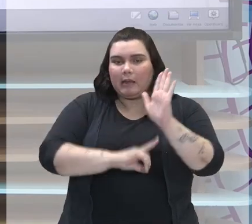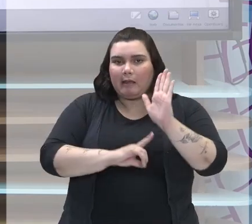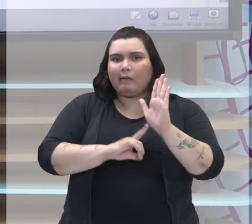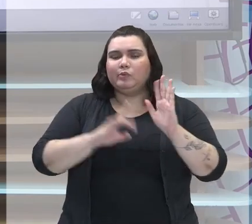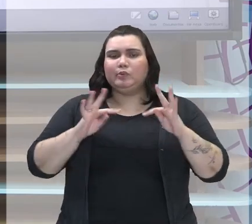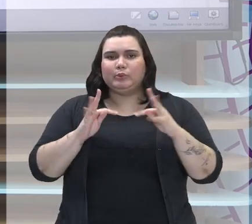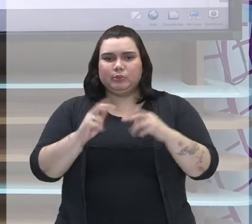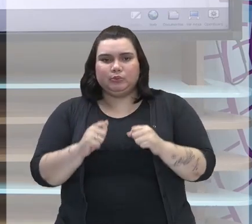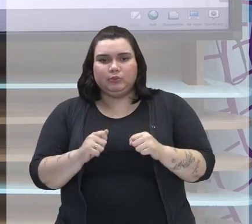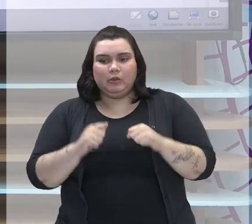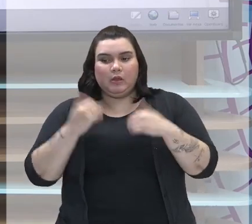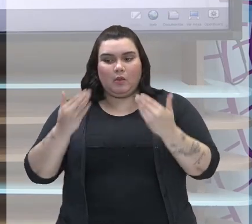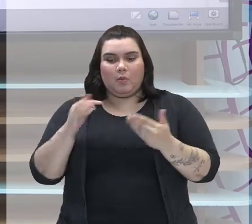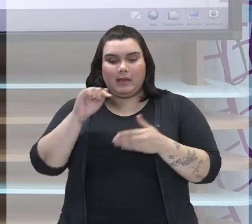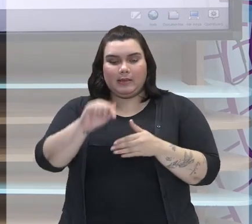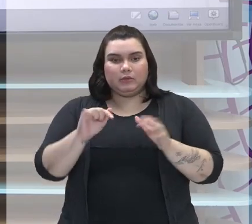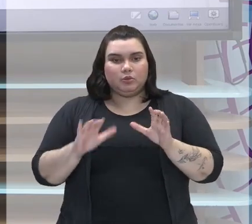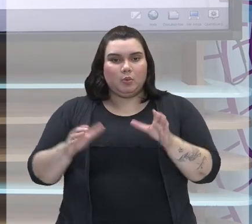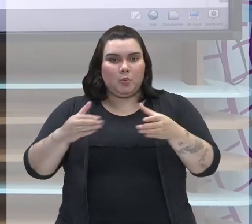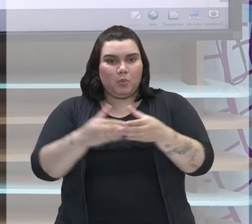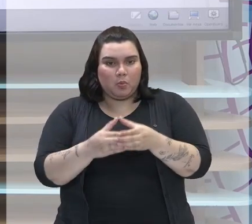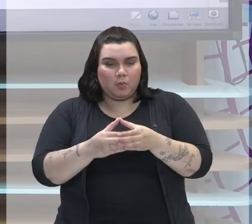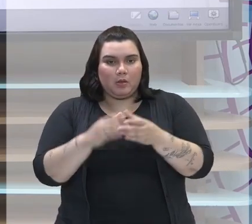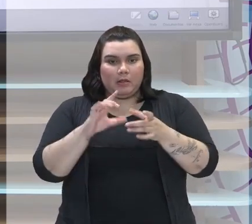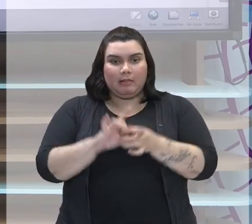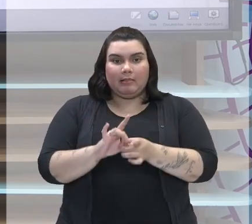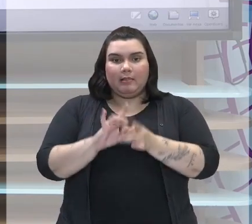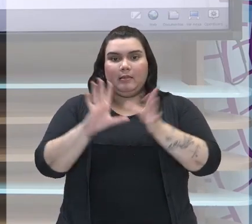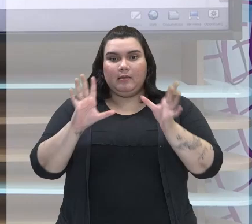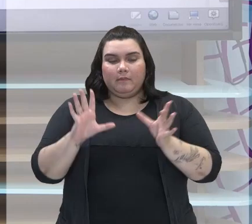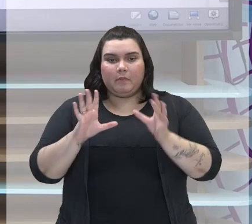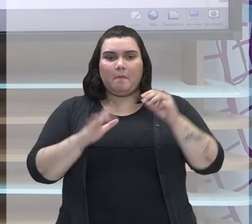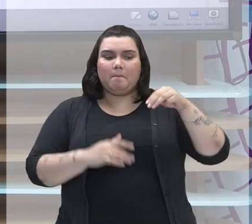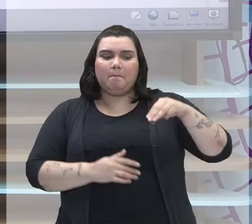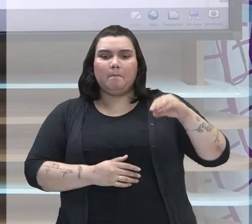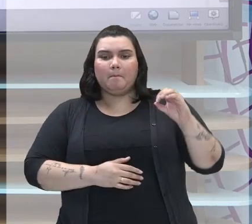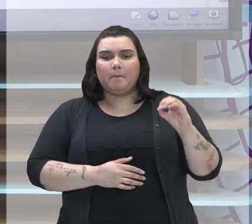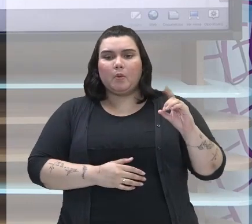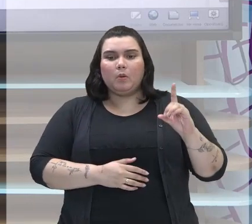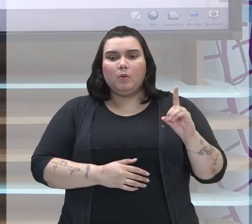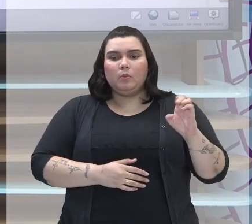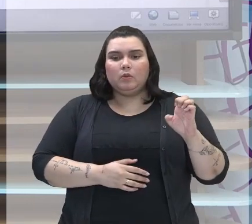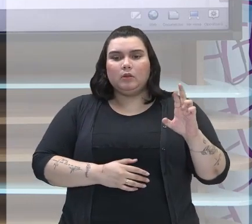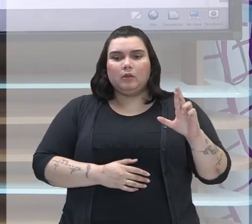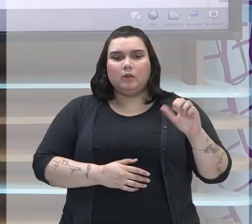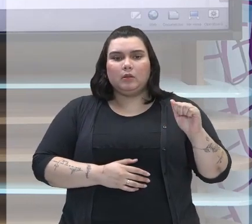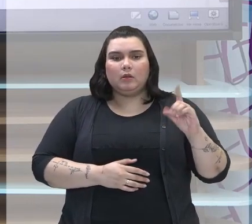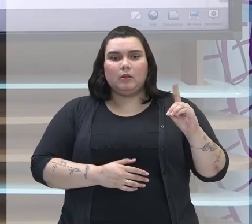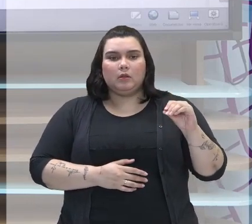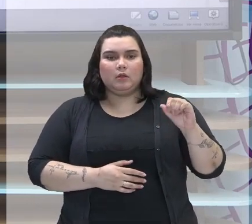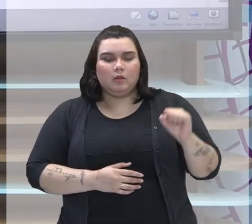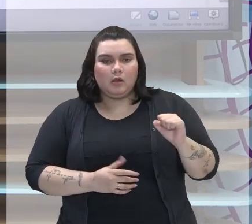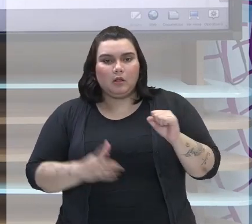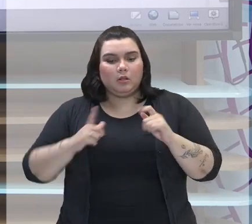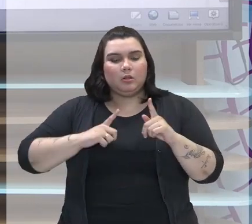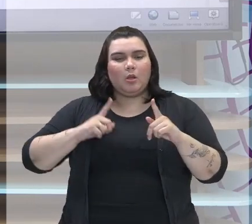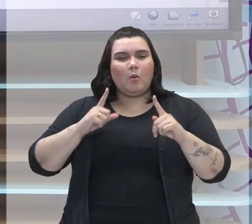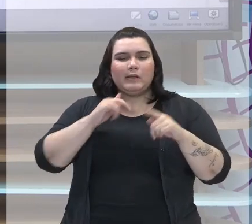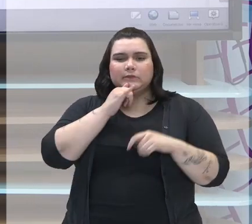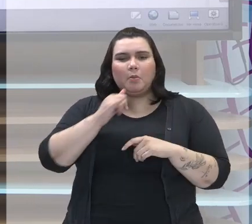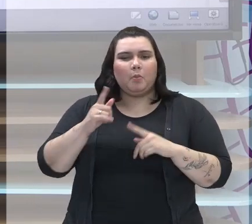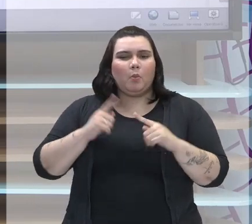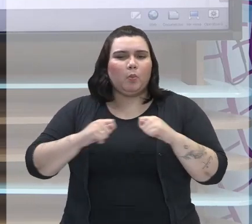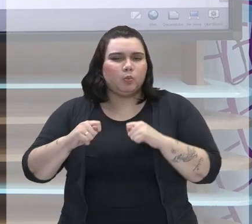Então, os liberais moderados, né? Moderação, algo que tem controle.